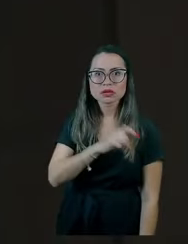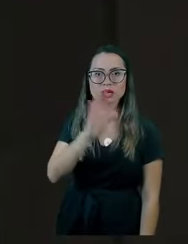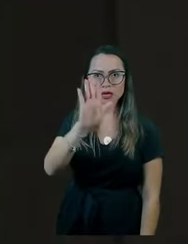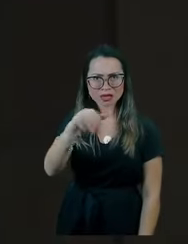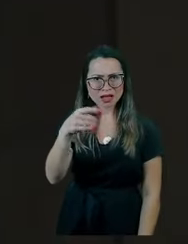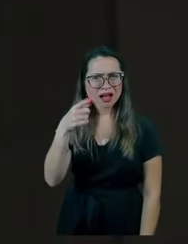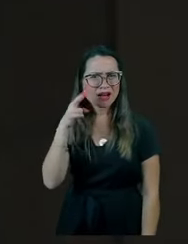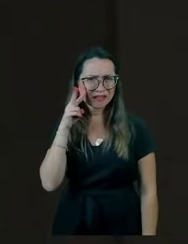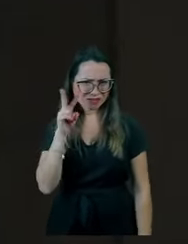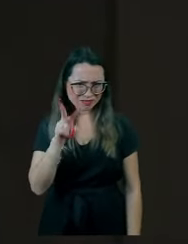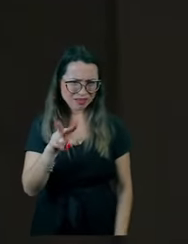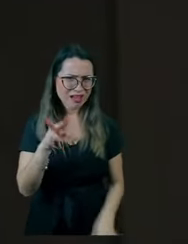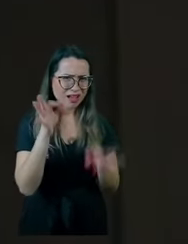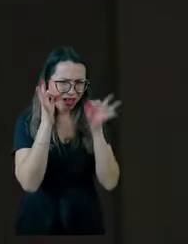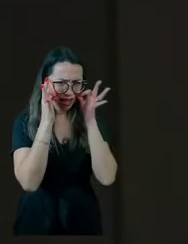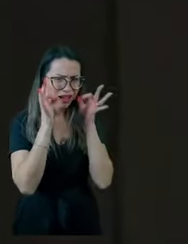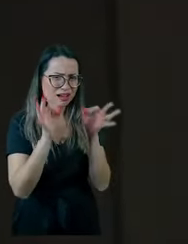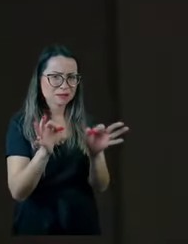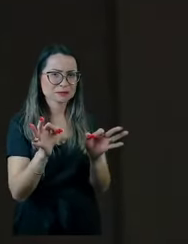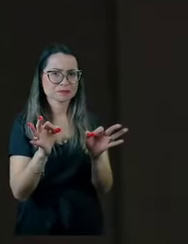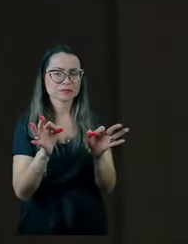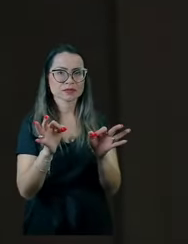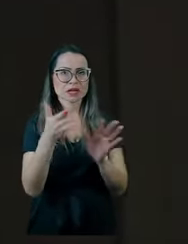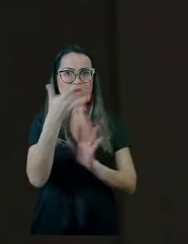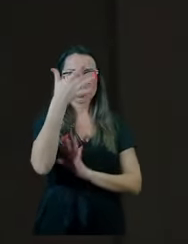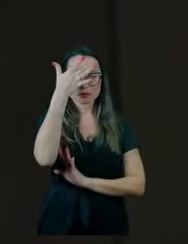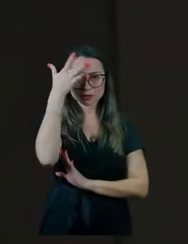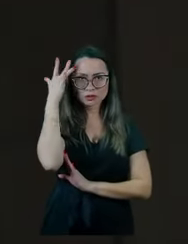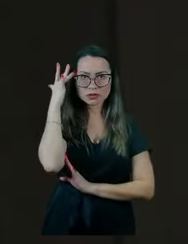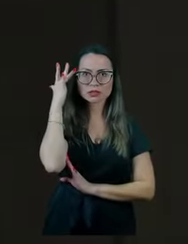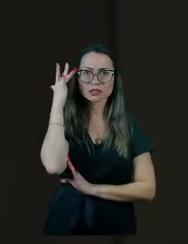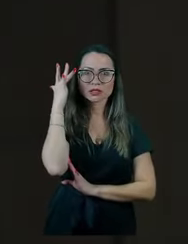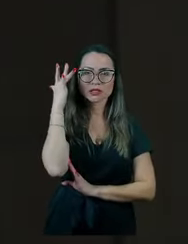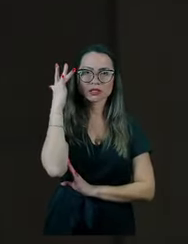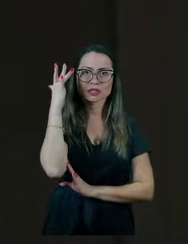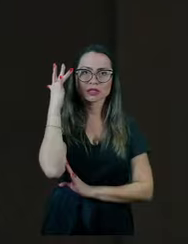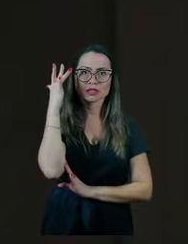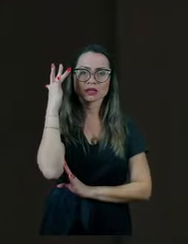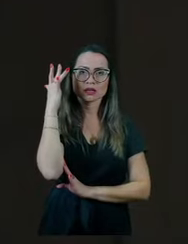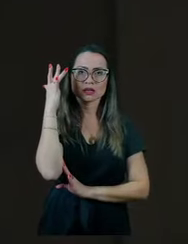escute, que faz tramas.